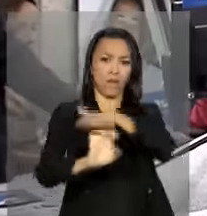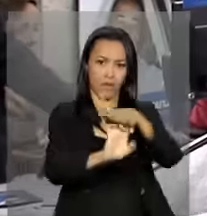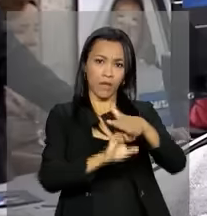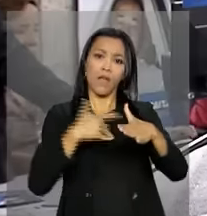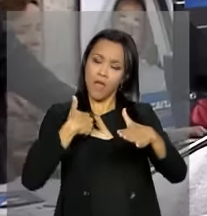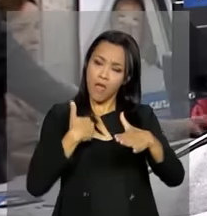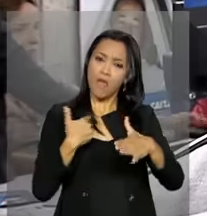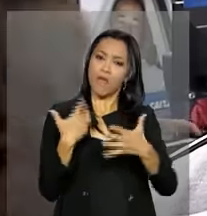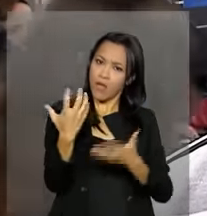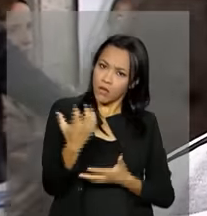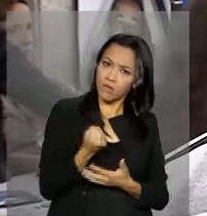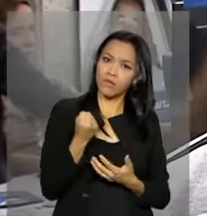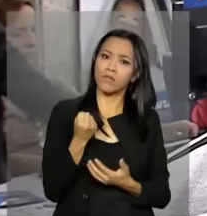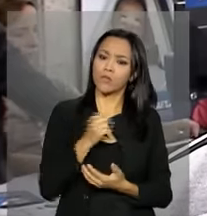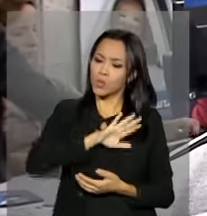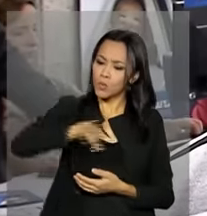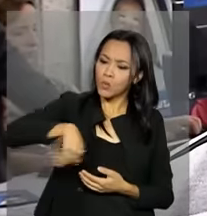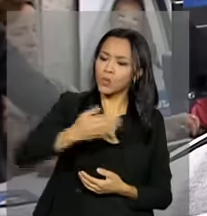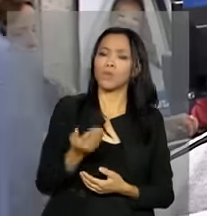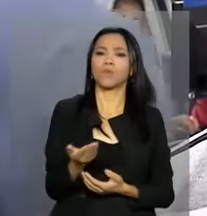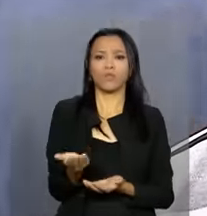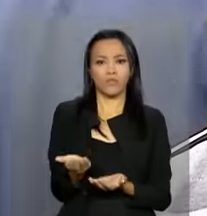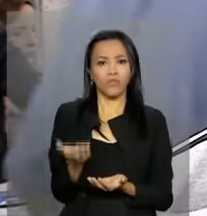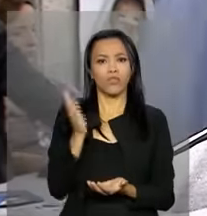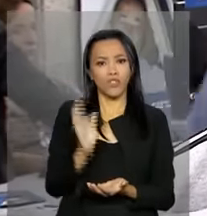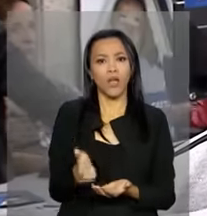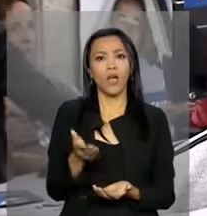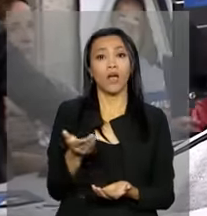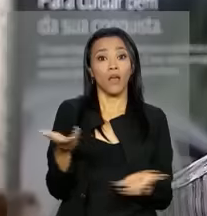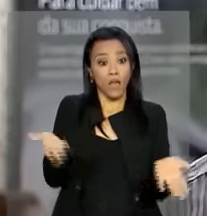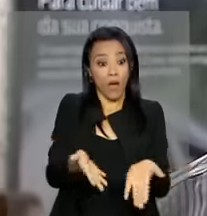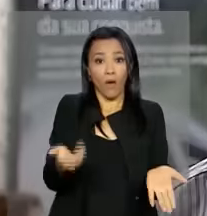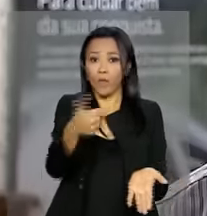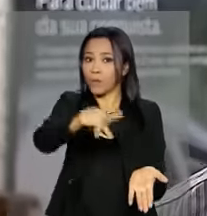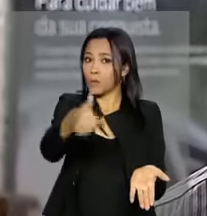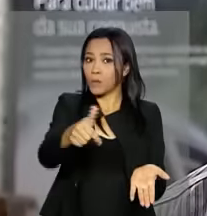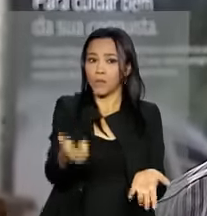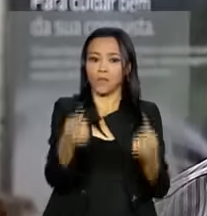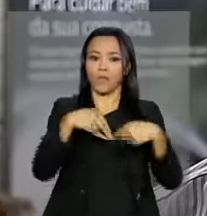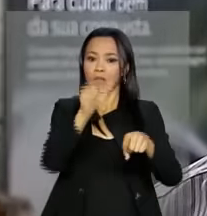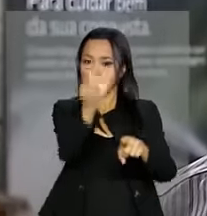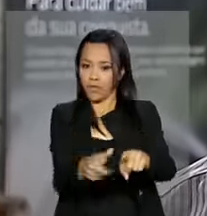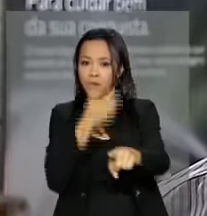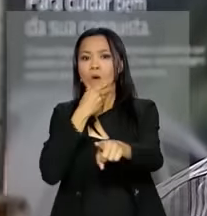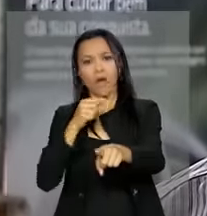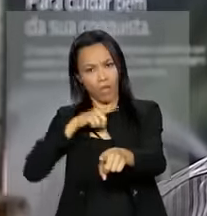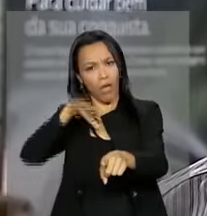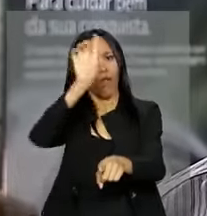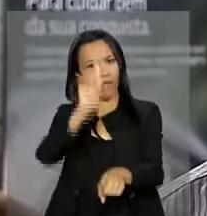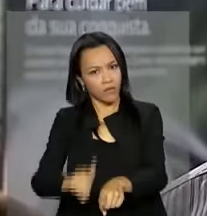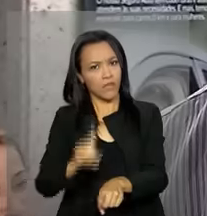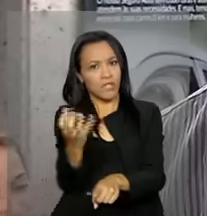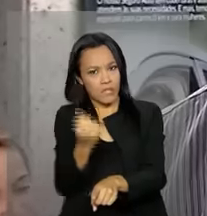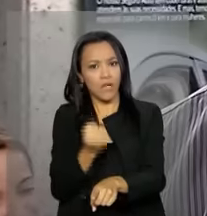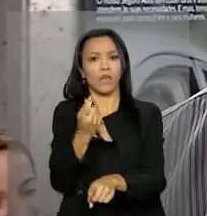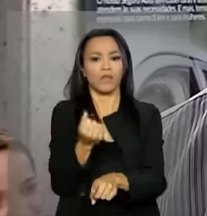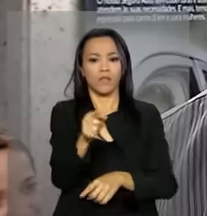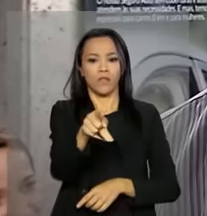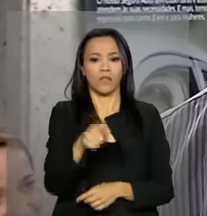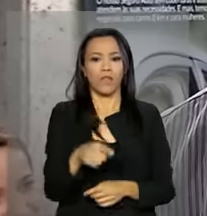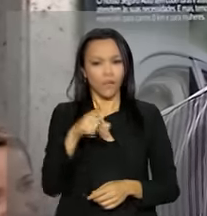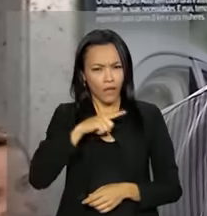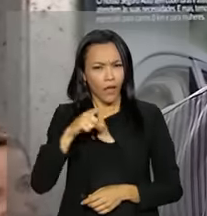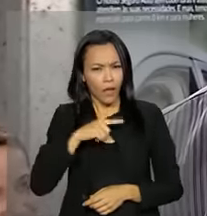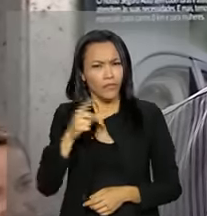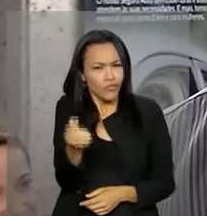recebi Saquei todos né sacada e não tinha agora no momento nenhum já O Antônio vai poder sacar o benefício eu vi ainda tem